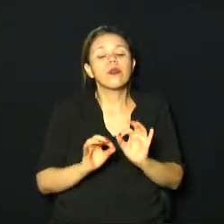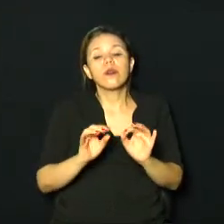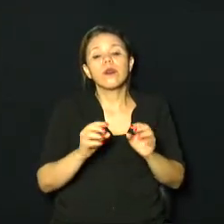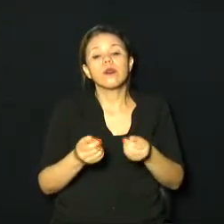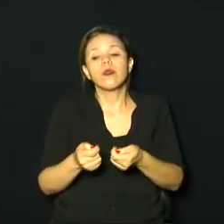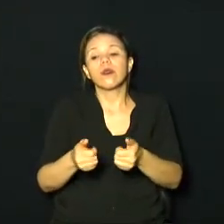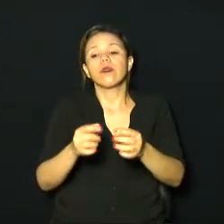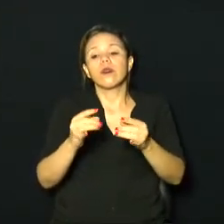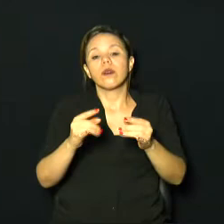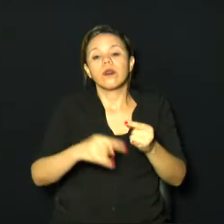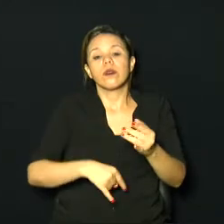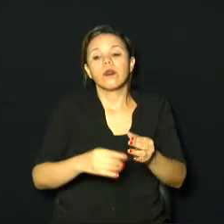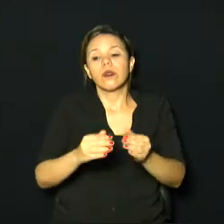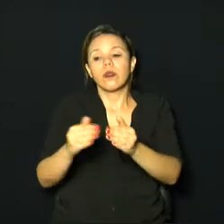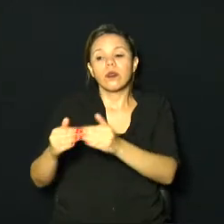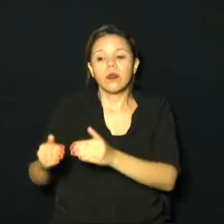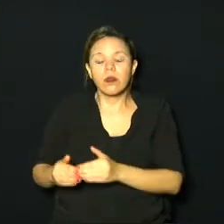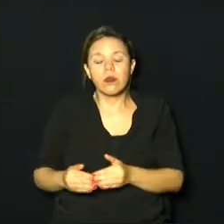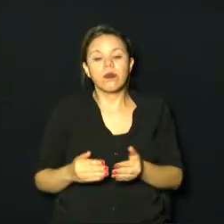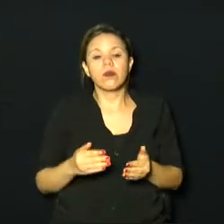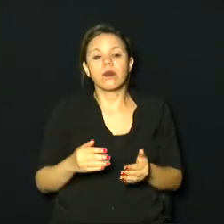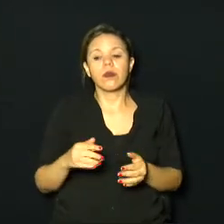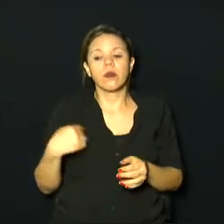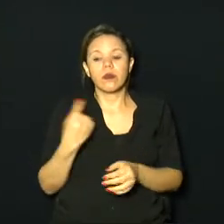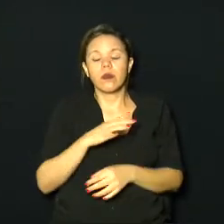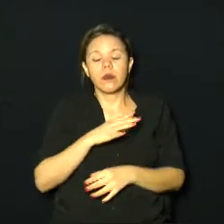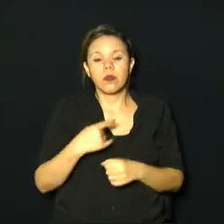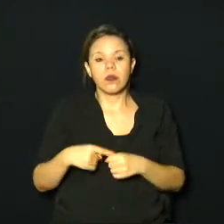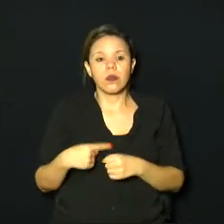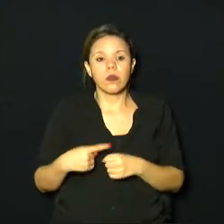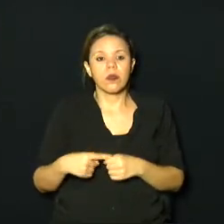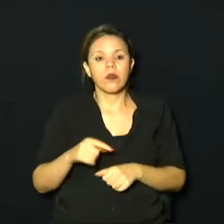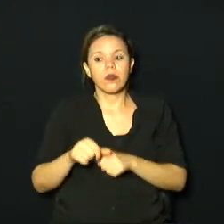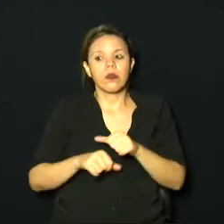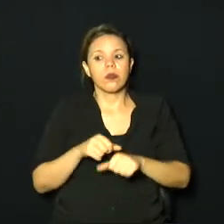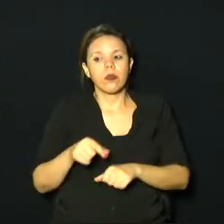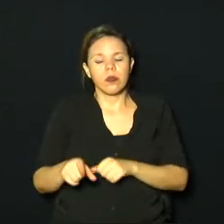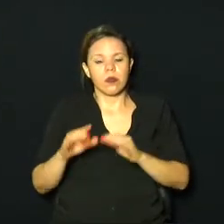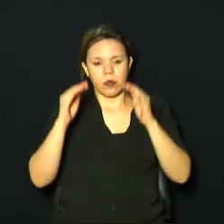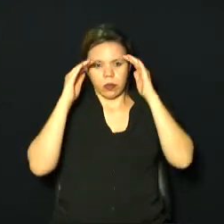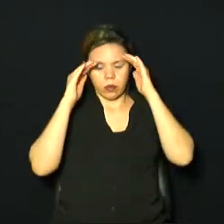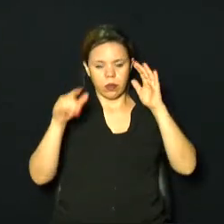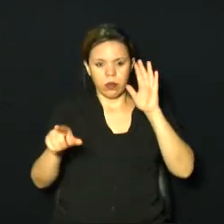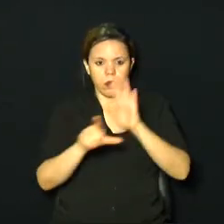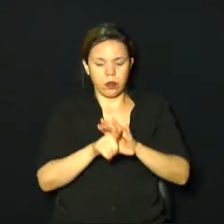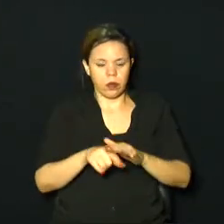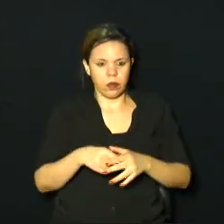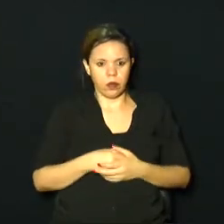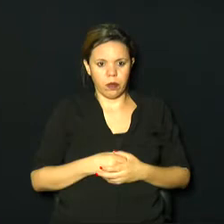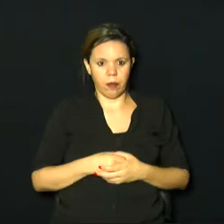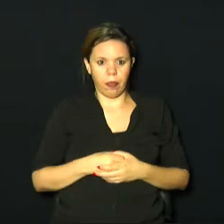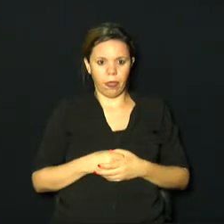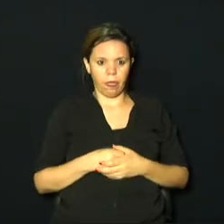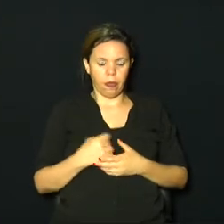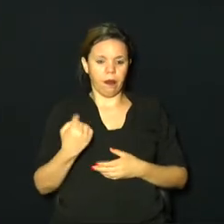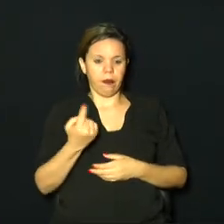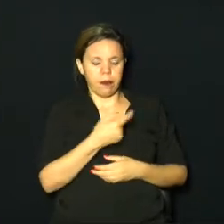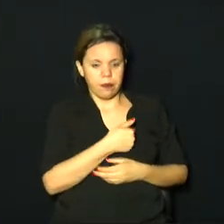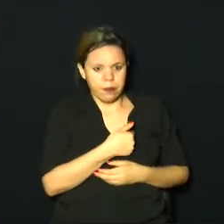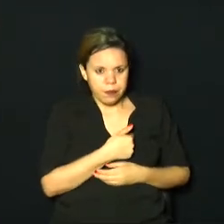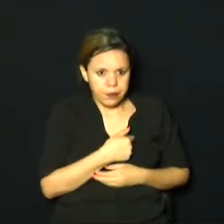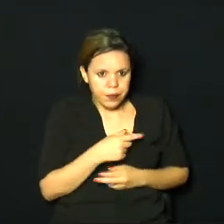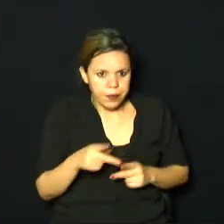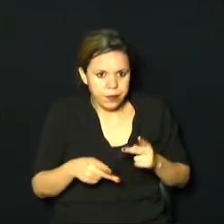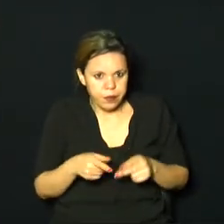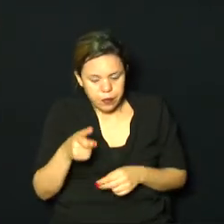no nosso município? Então, isso tem que mudar, a lei tem que ser cumprida. Os órgãos públicos têm